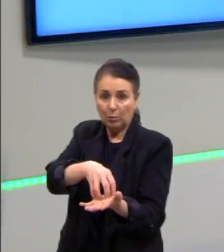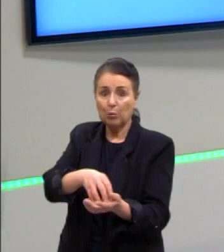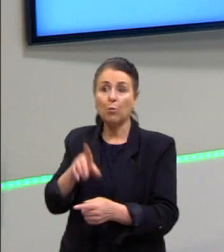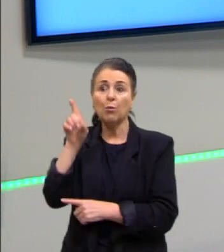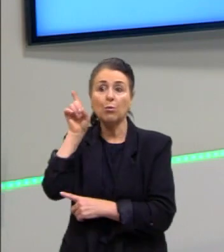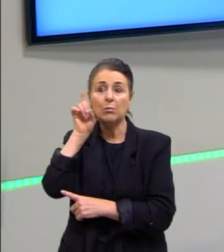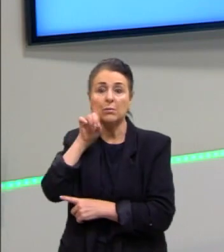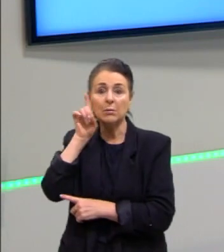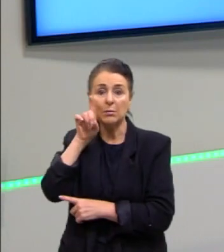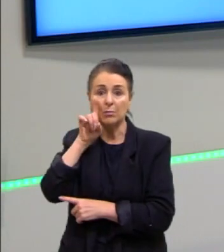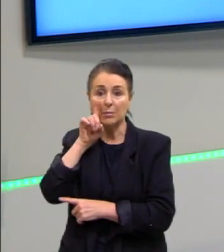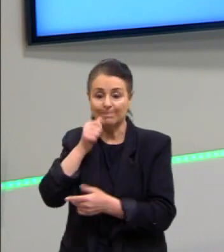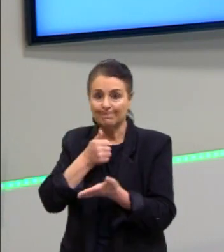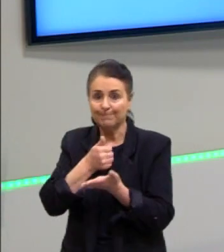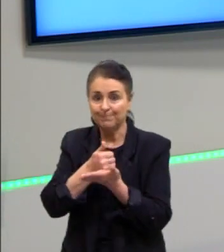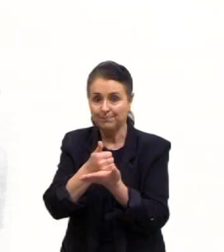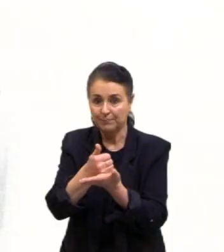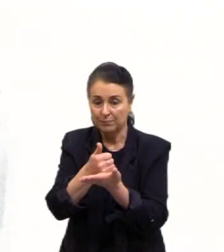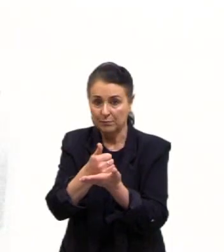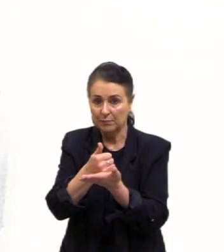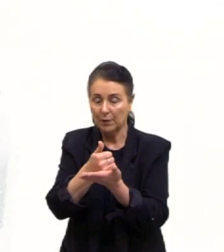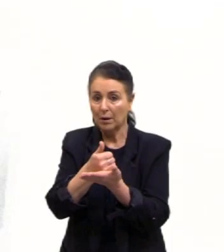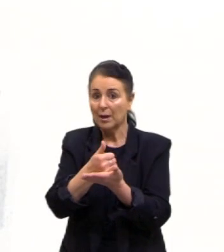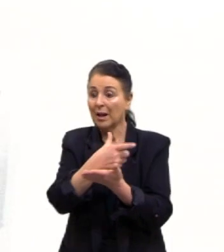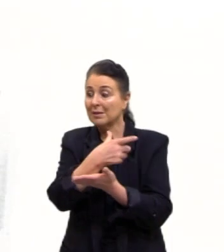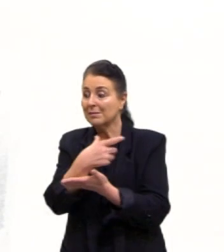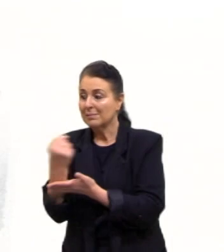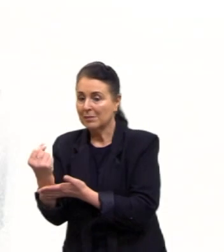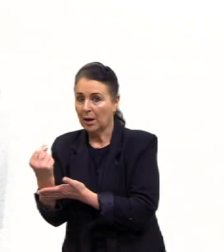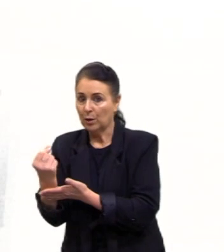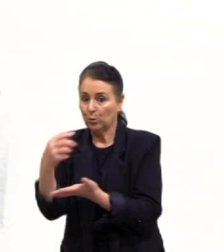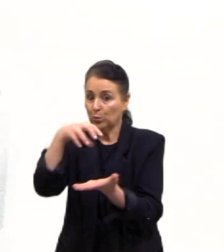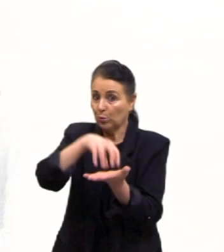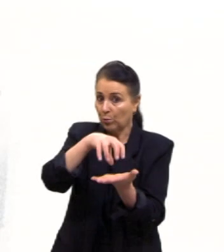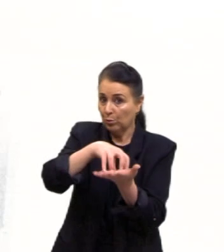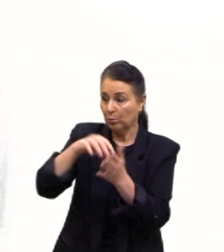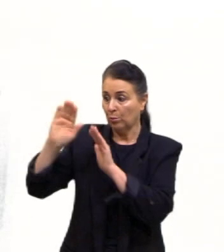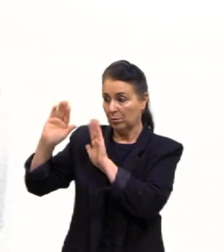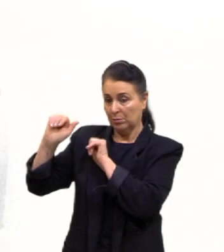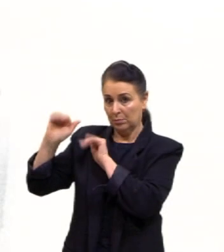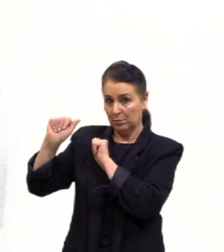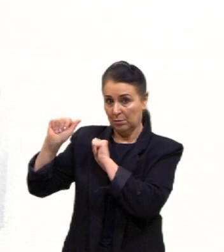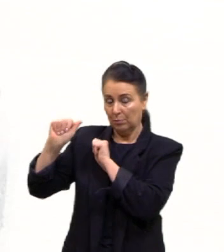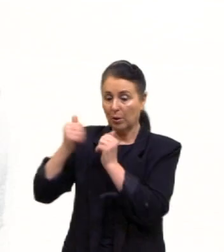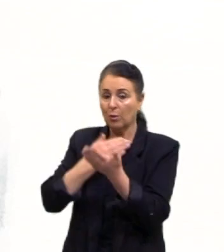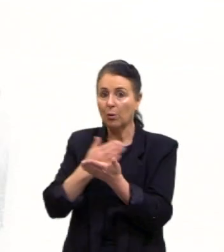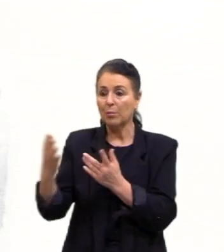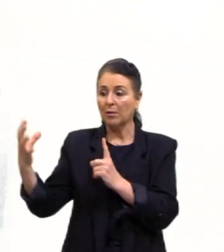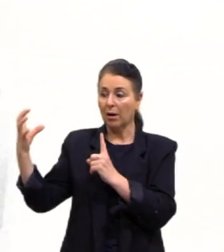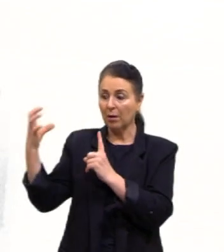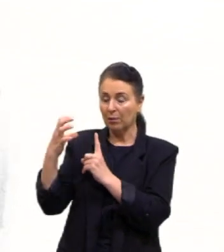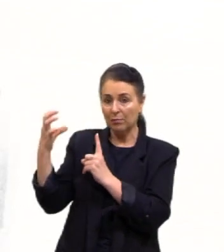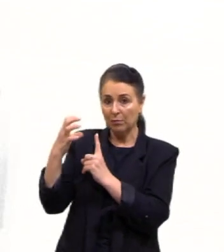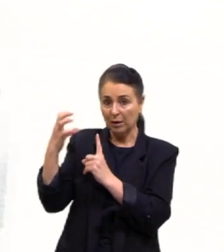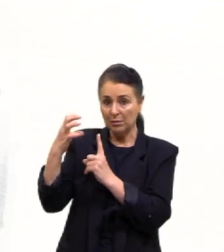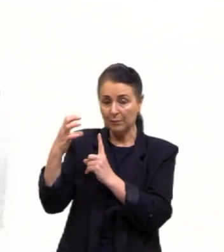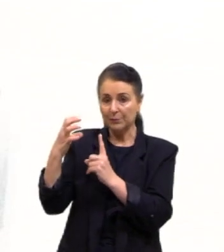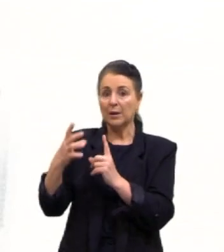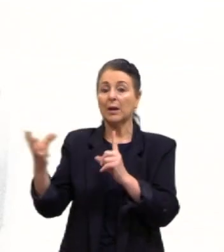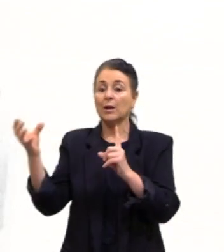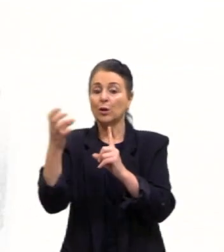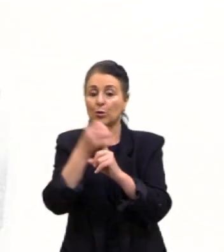Estados Unidos e ela sai aí do controle Colonial espanhol para começar a ter uma influência uma dominação imperialista